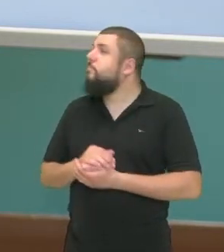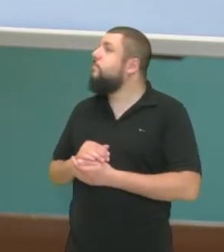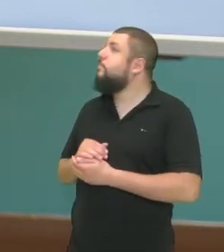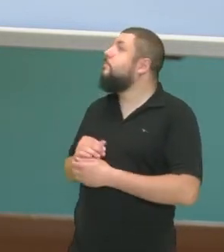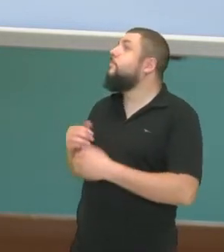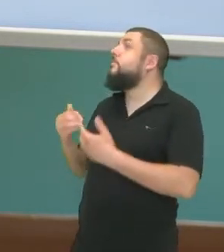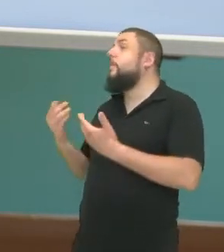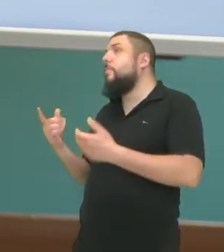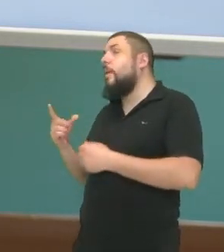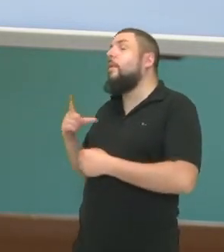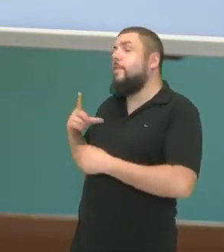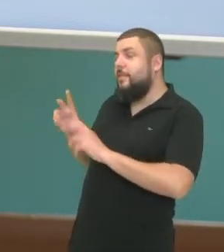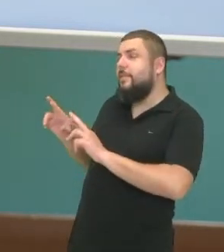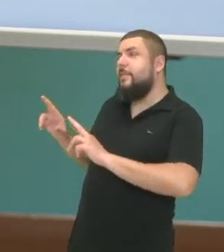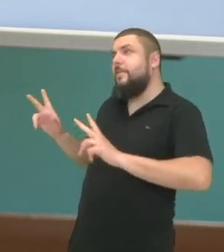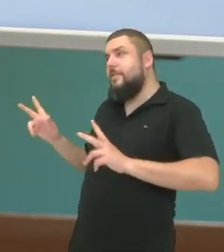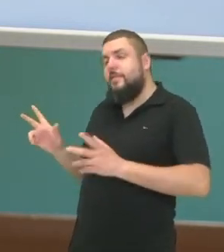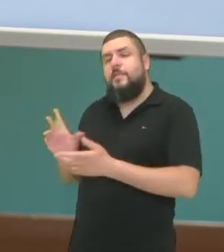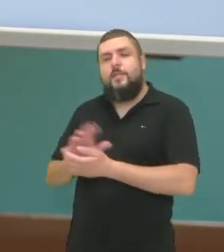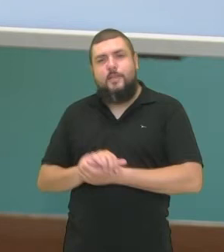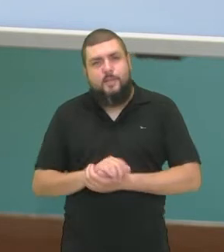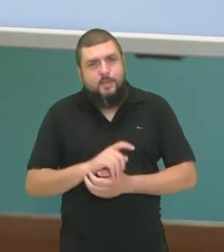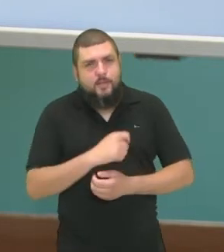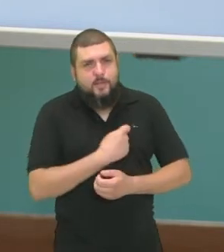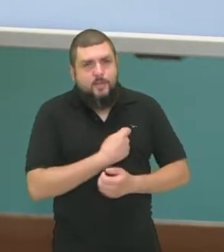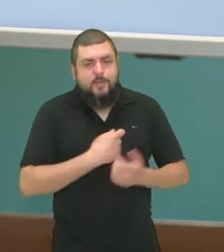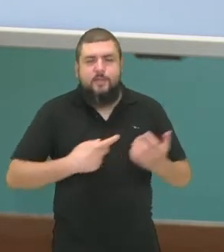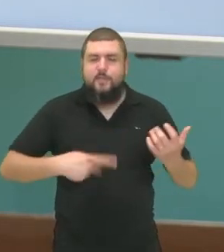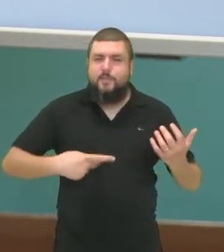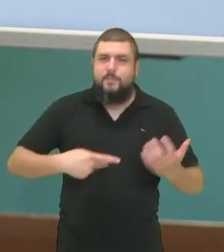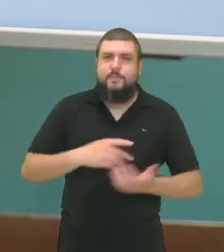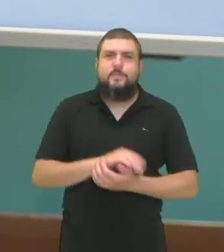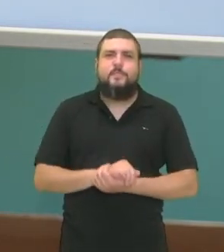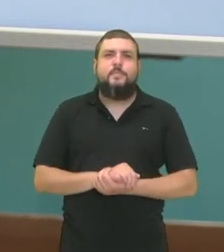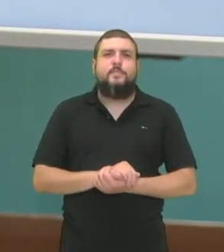identifica a diferença? Estamos com o Paulo na nossa aula de hoje.